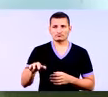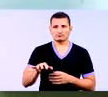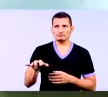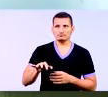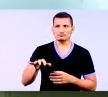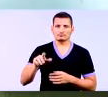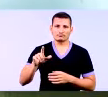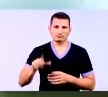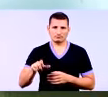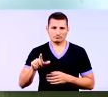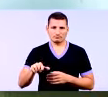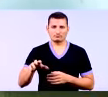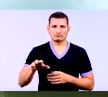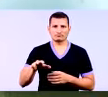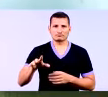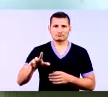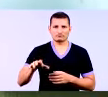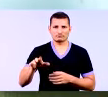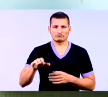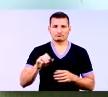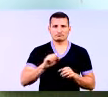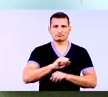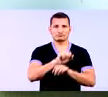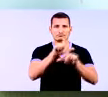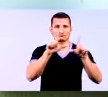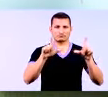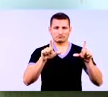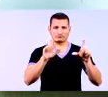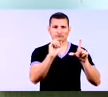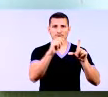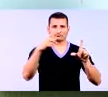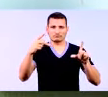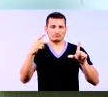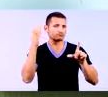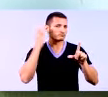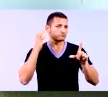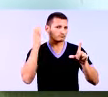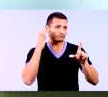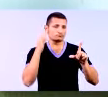eu clico no mouse para abrir determinado aplicativo para ouvir música. Eu cliquei